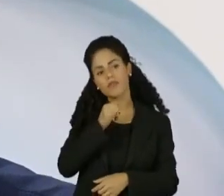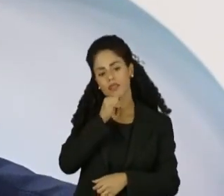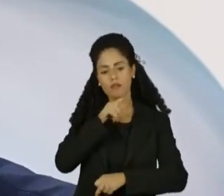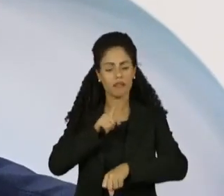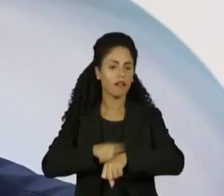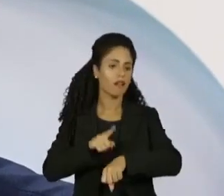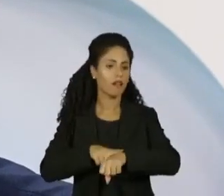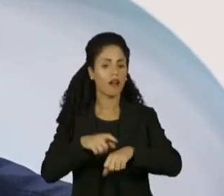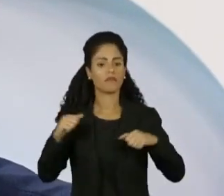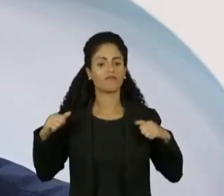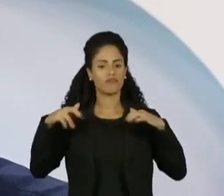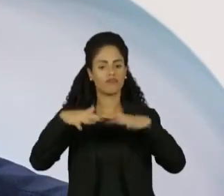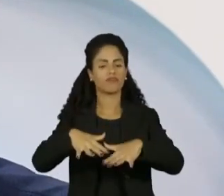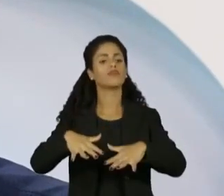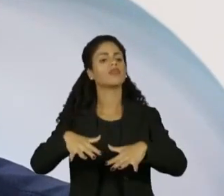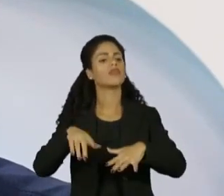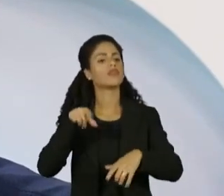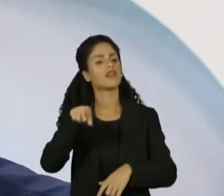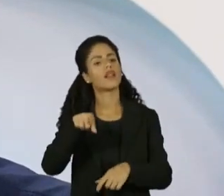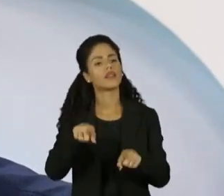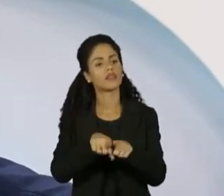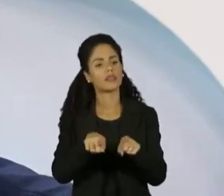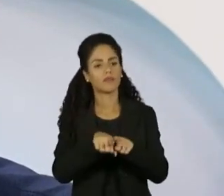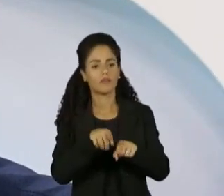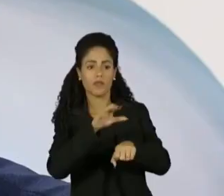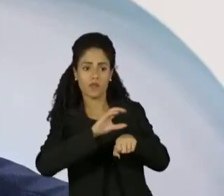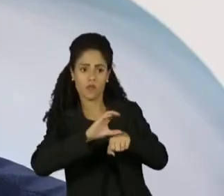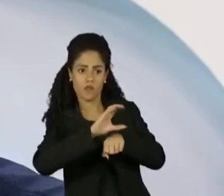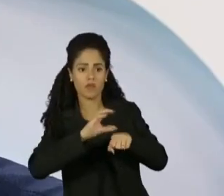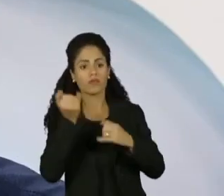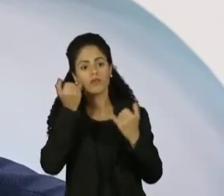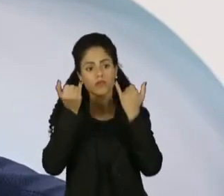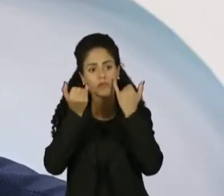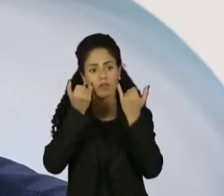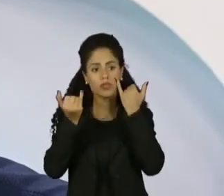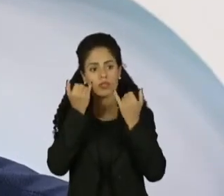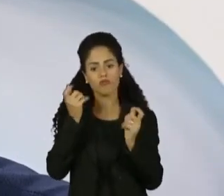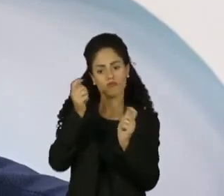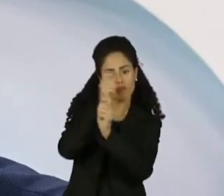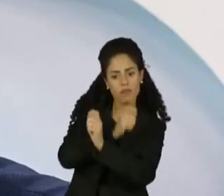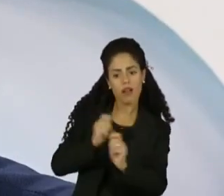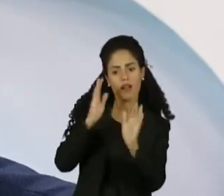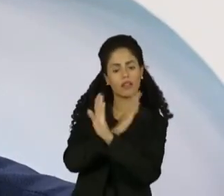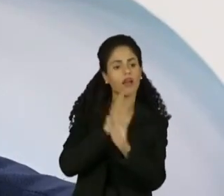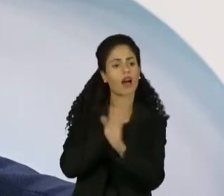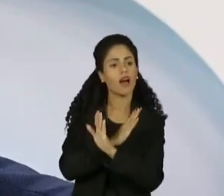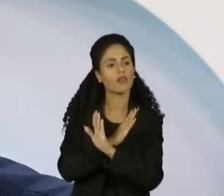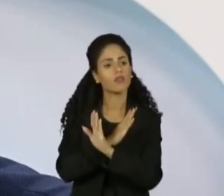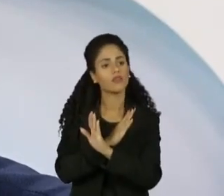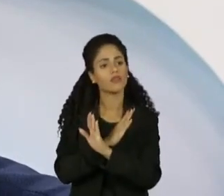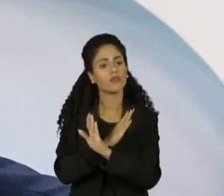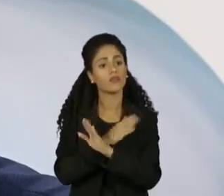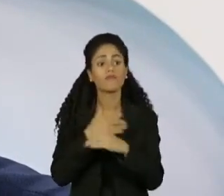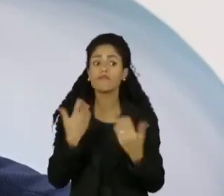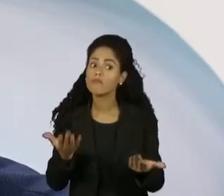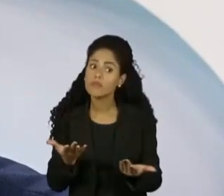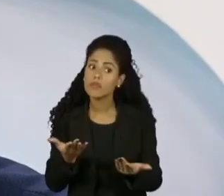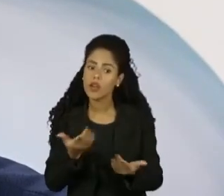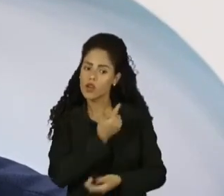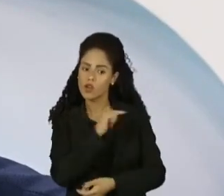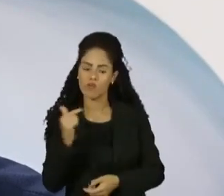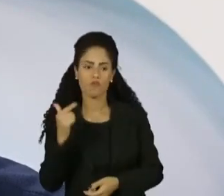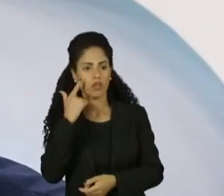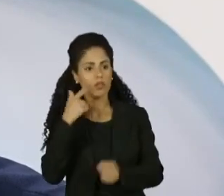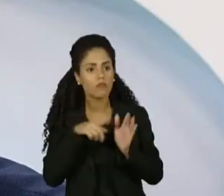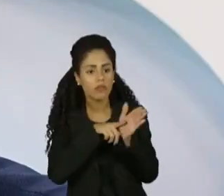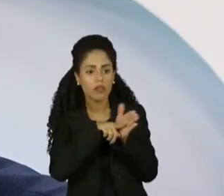Nacional solicita, dentro da sua condição constitucional, informações de uma agência de inteligência e não é concedido, sobre a alegação de que está